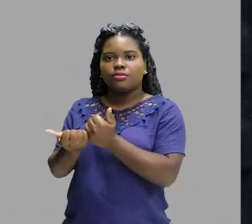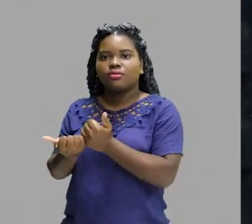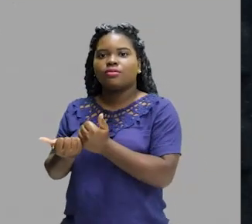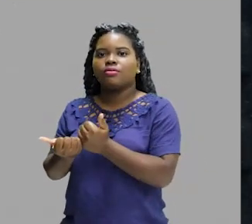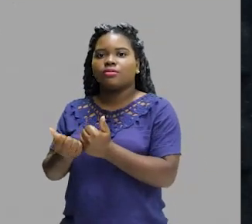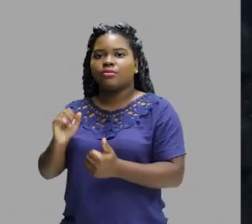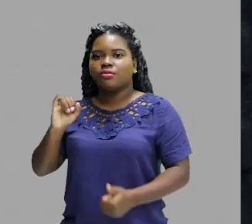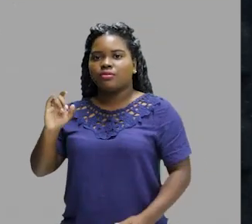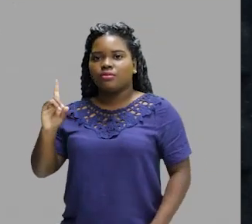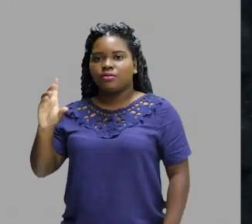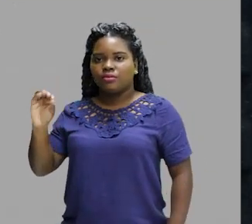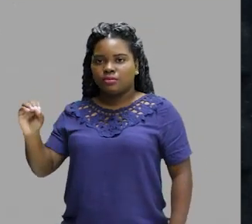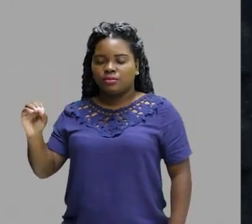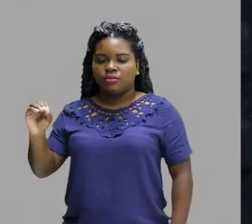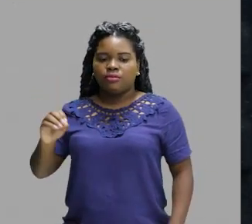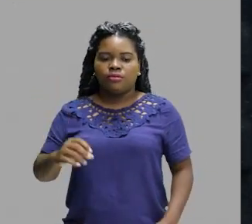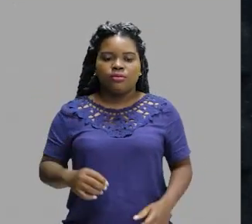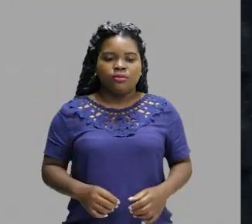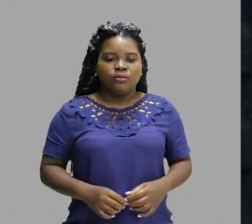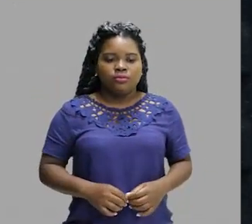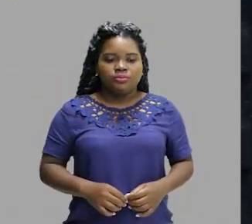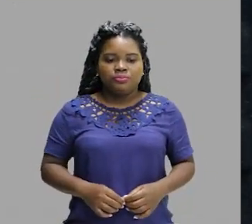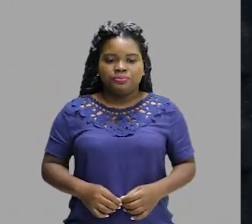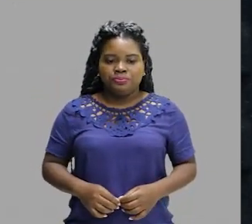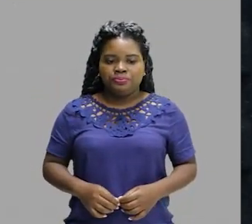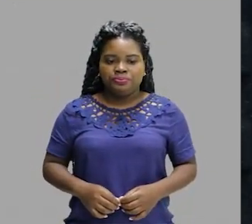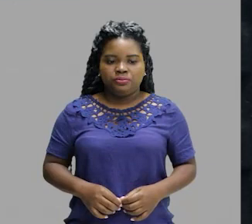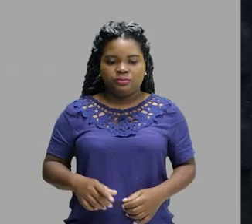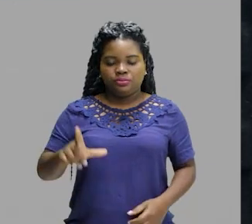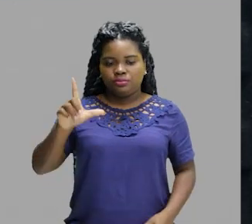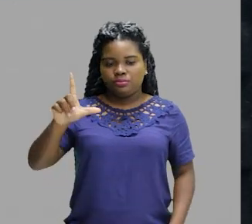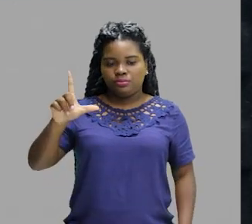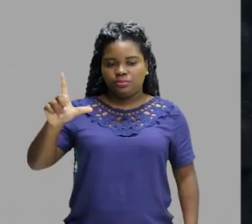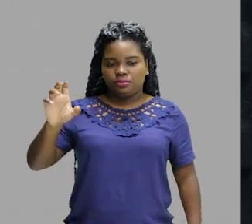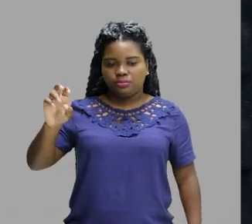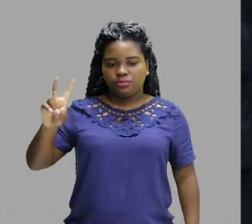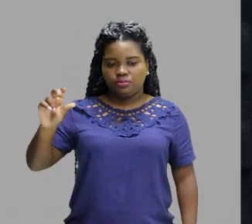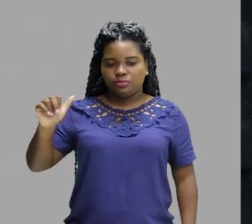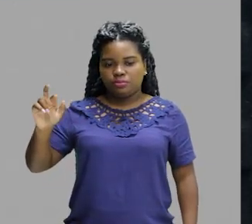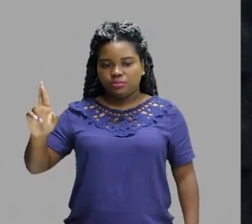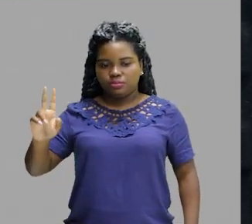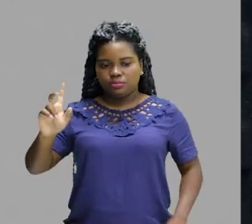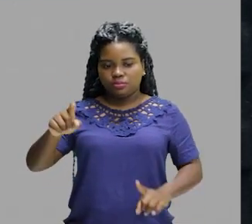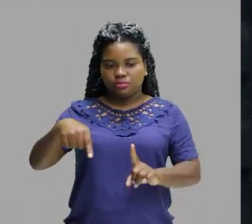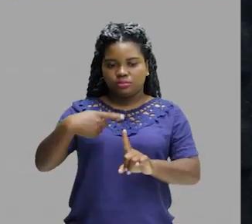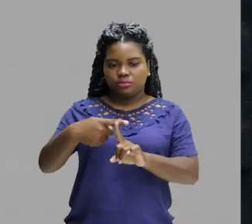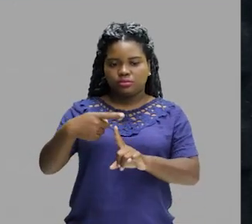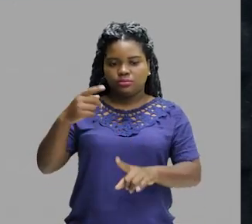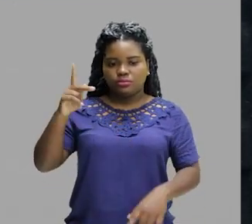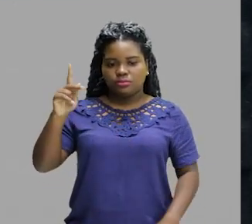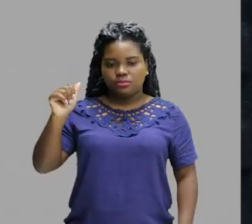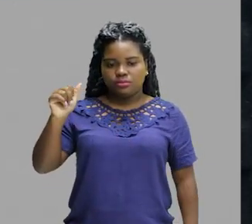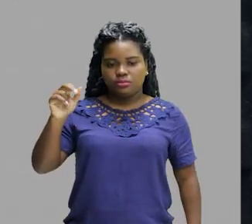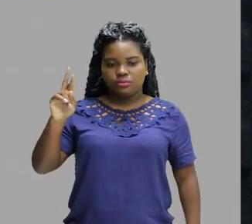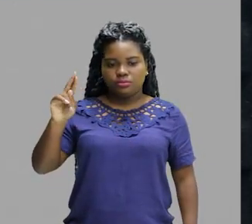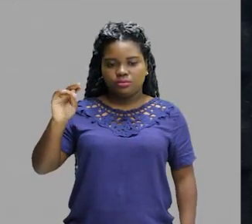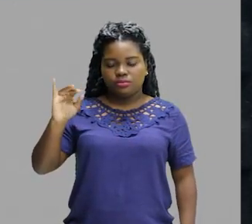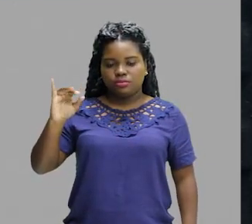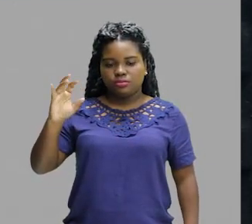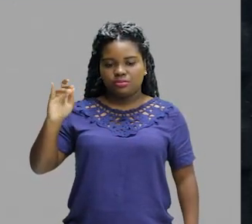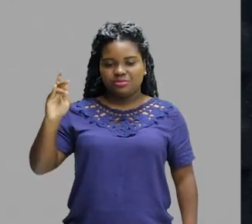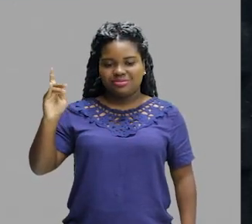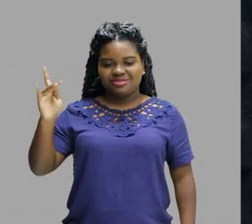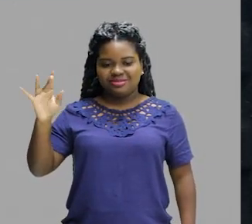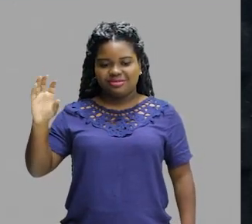acrescento ido, vestido, de vestir. Levar, levar. Levar